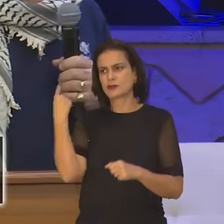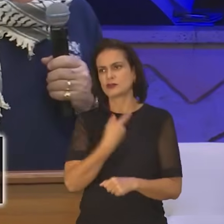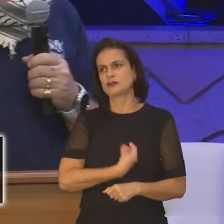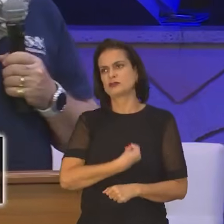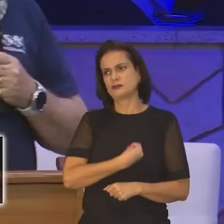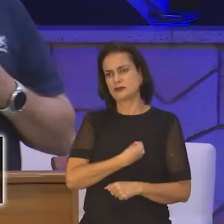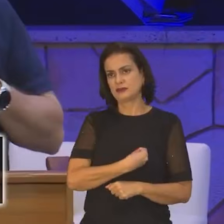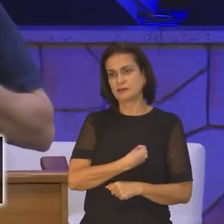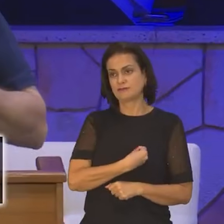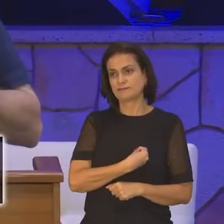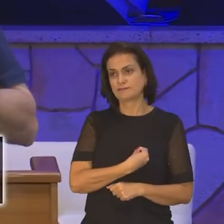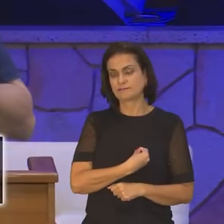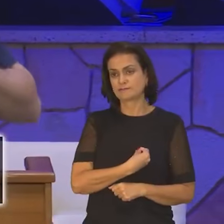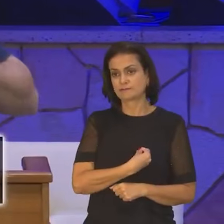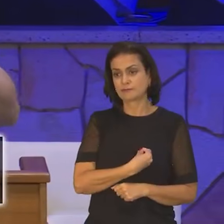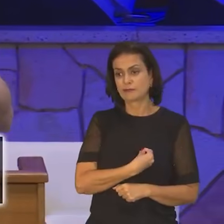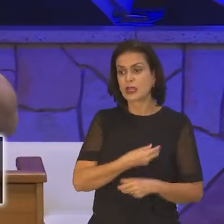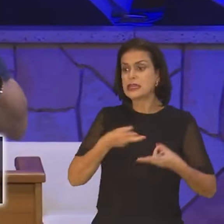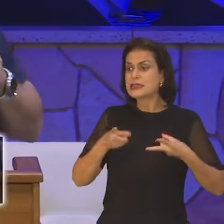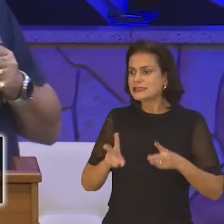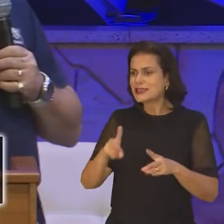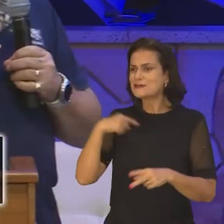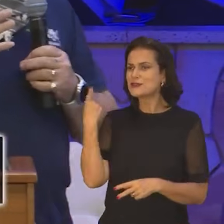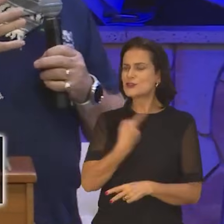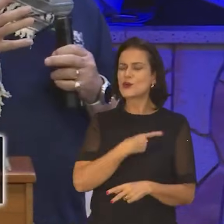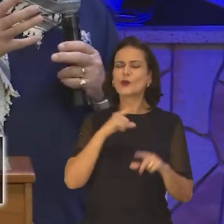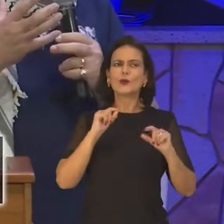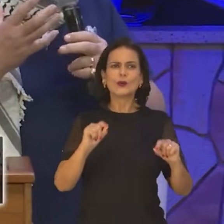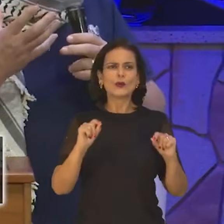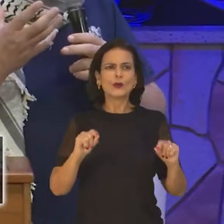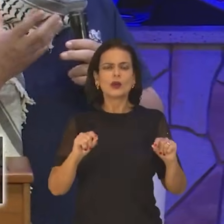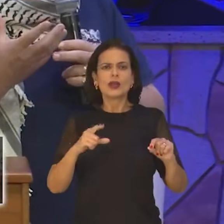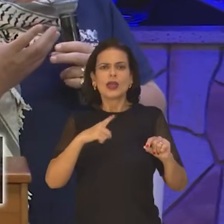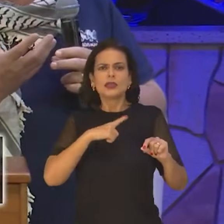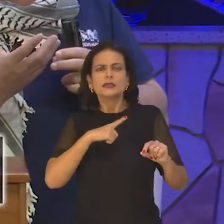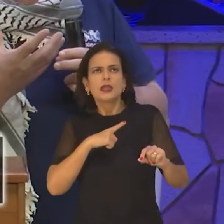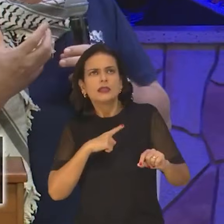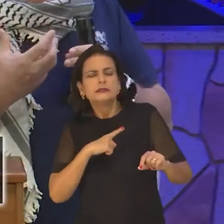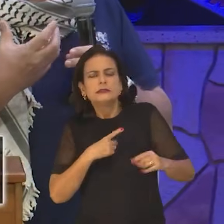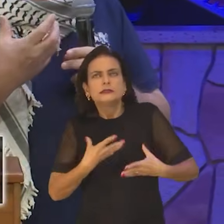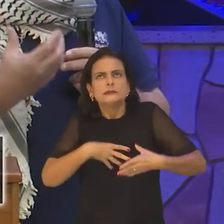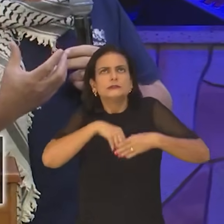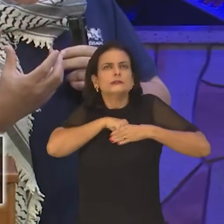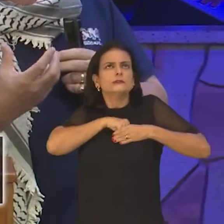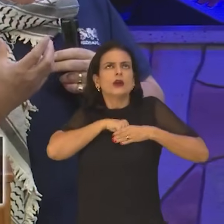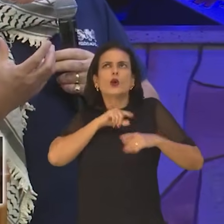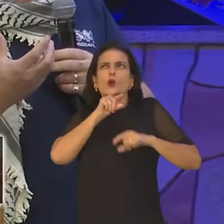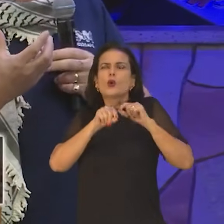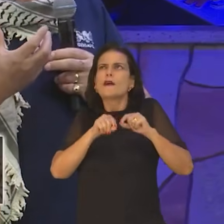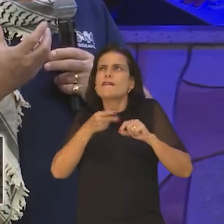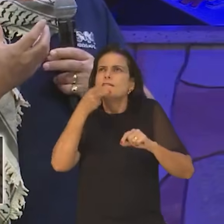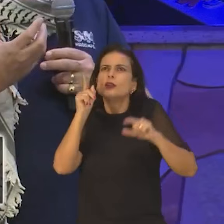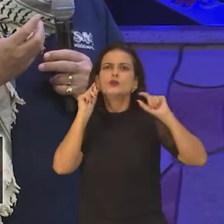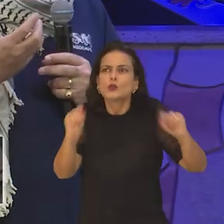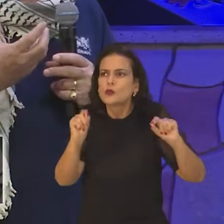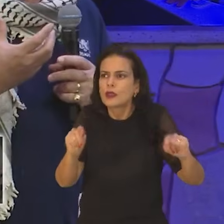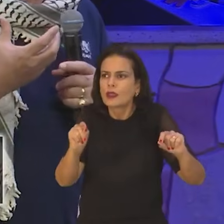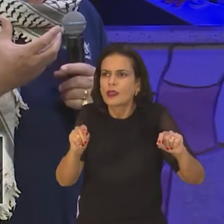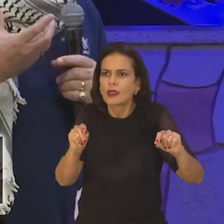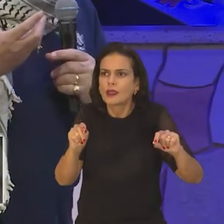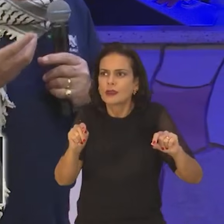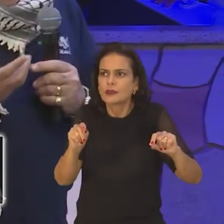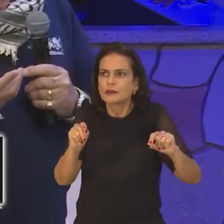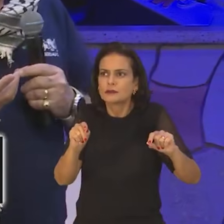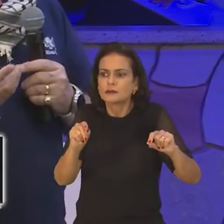nossa vida. Sempre a gente tem uma coisa dentro de nós falando assim,